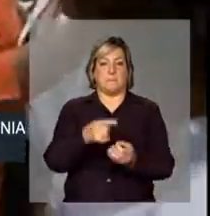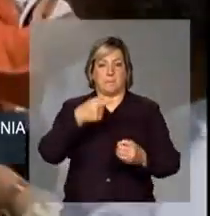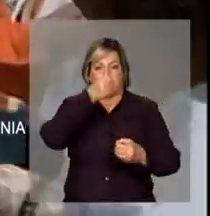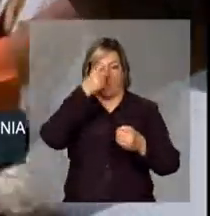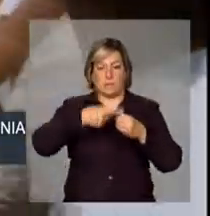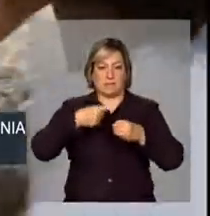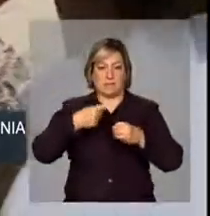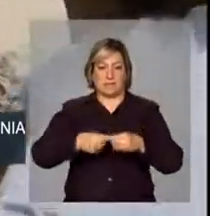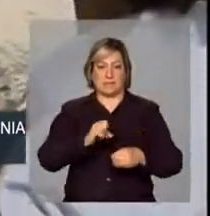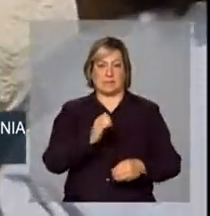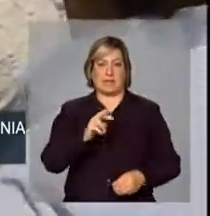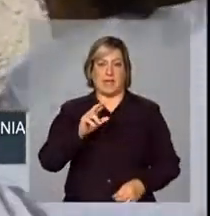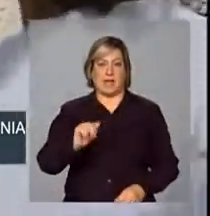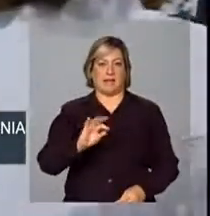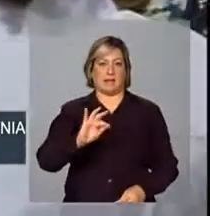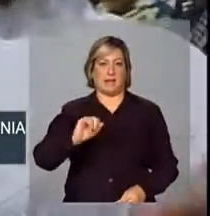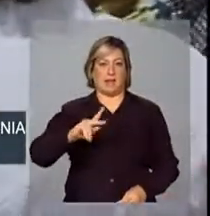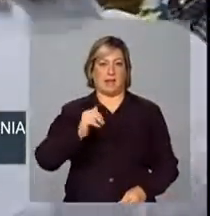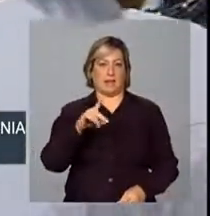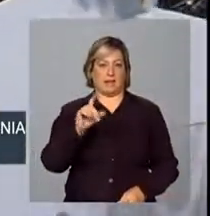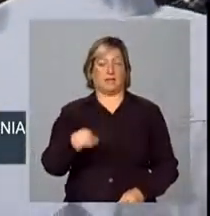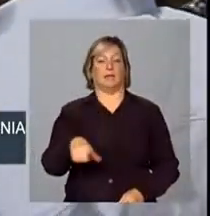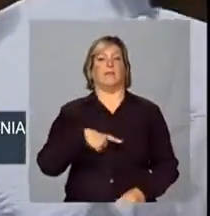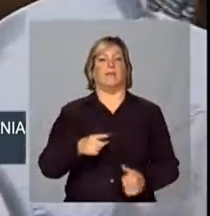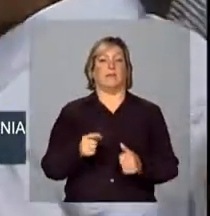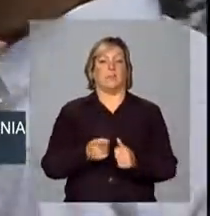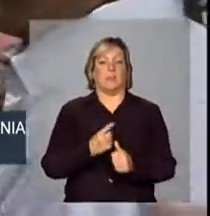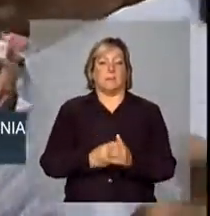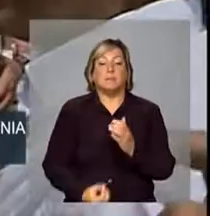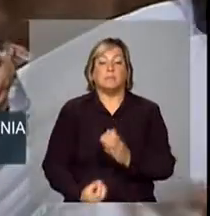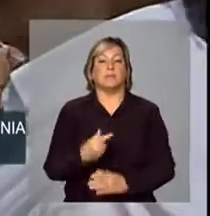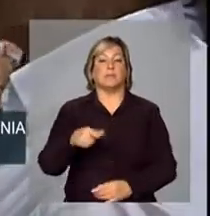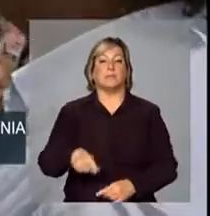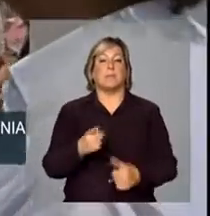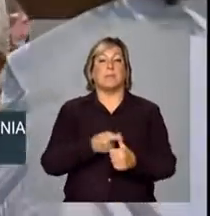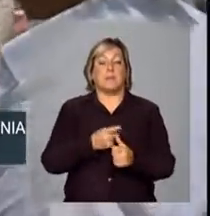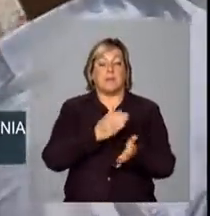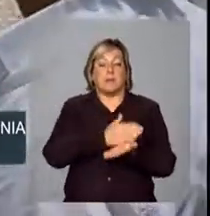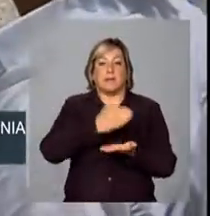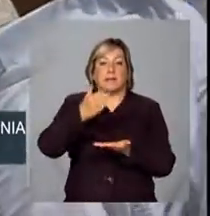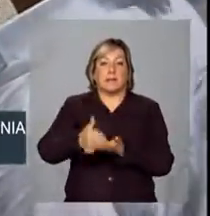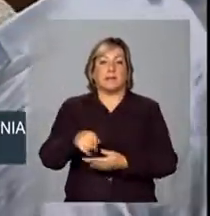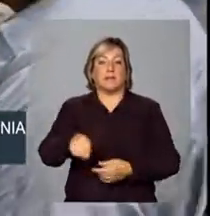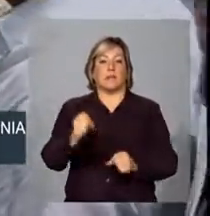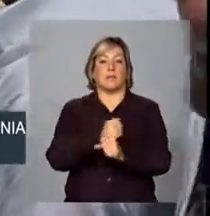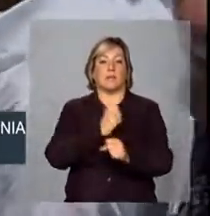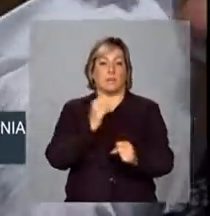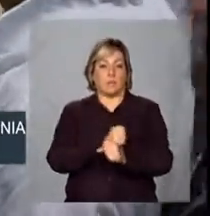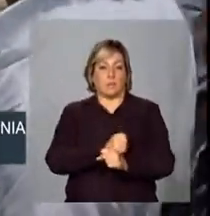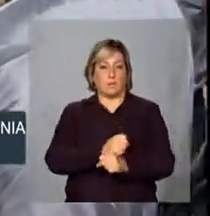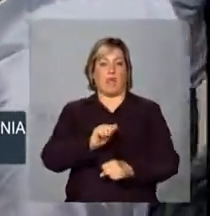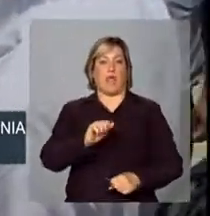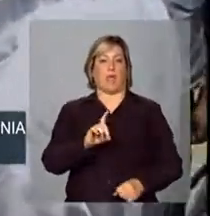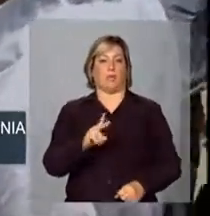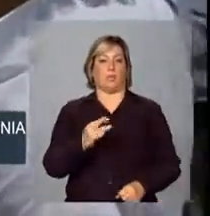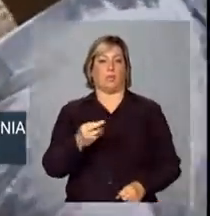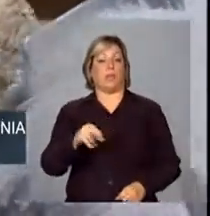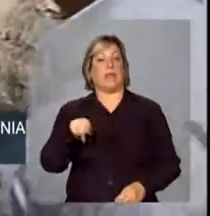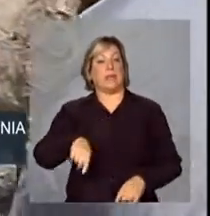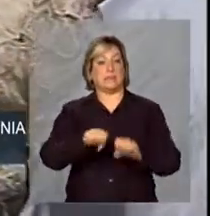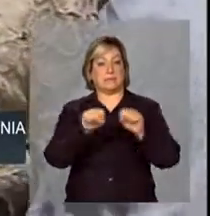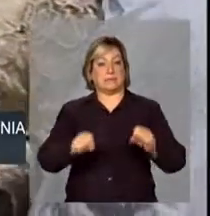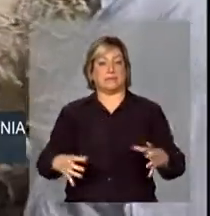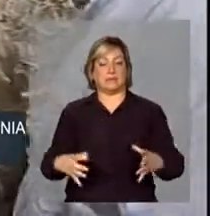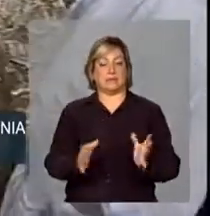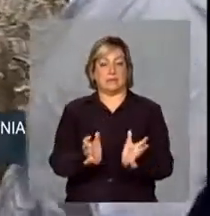onde vai fazer a inauguração do primeiro trecho do sistema adutor do pageu esse sistema